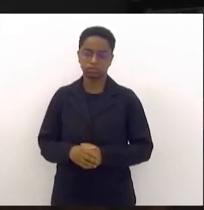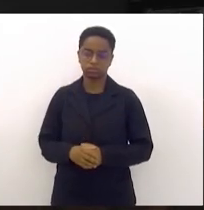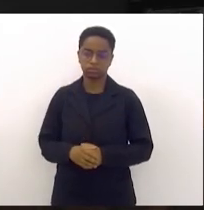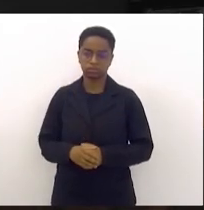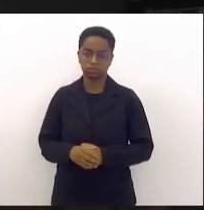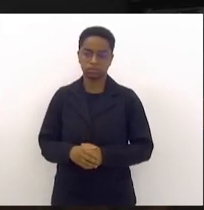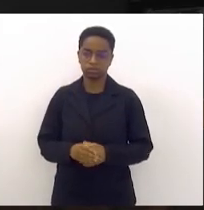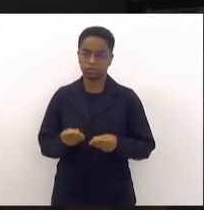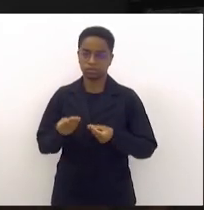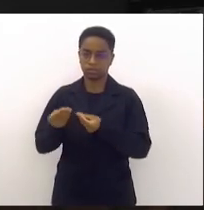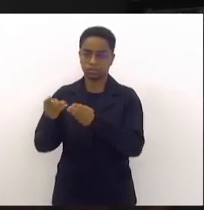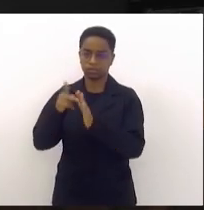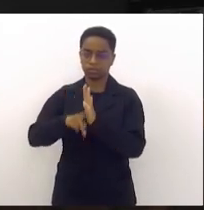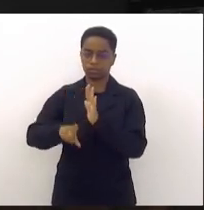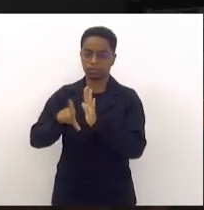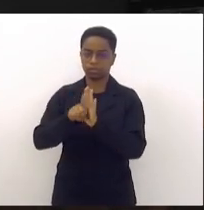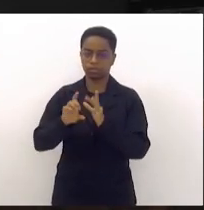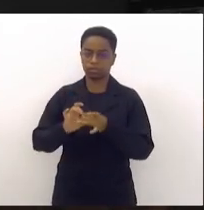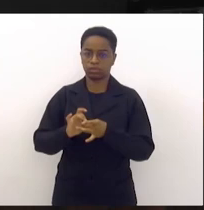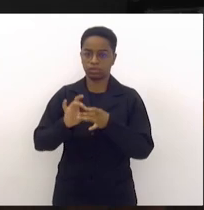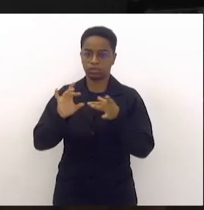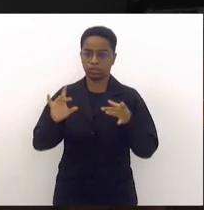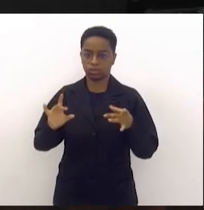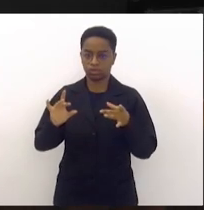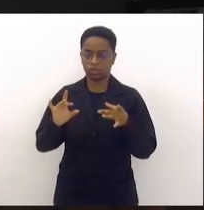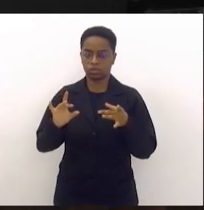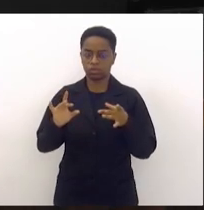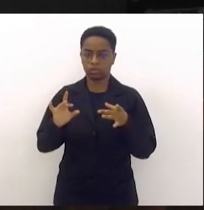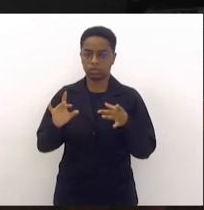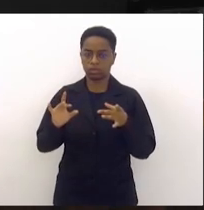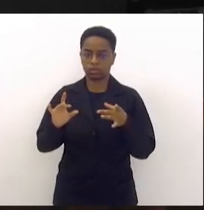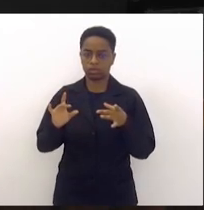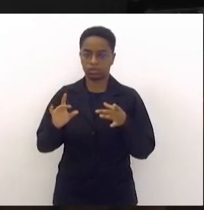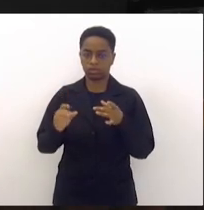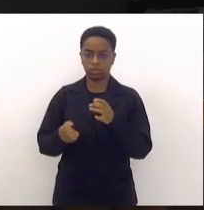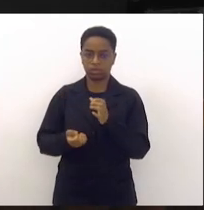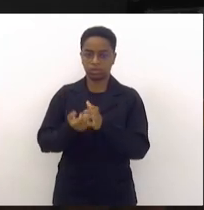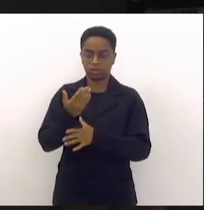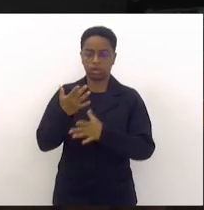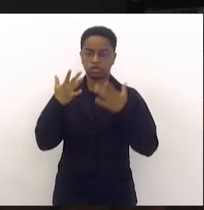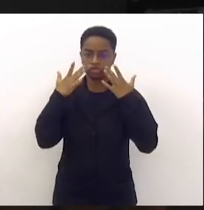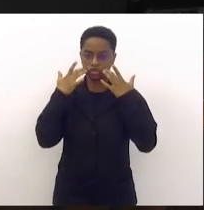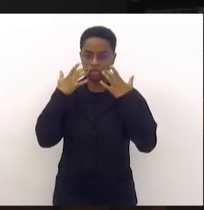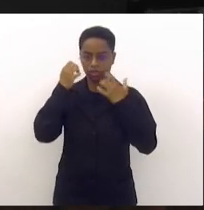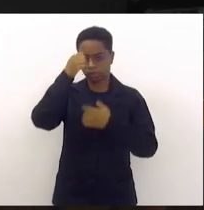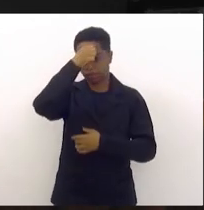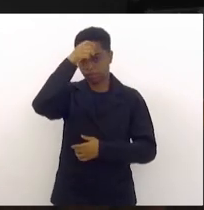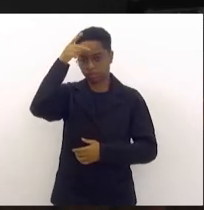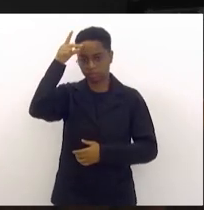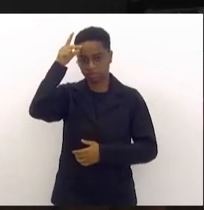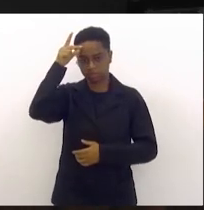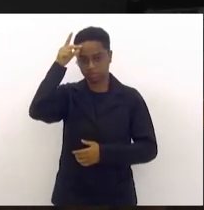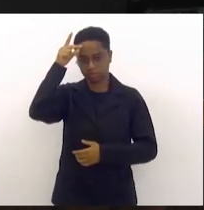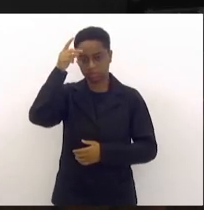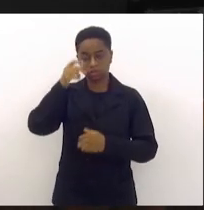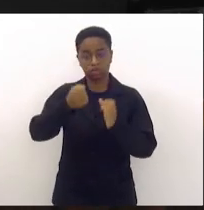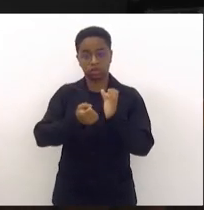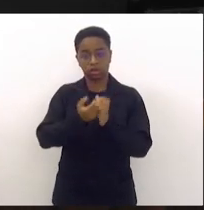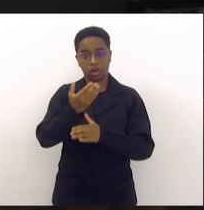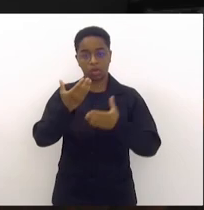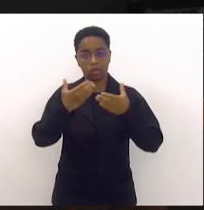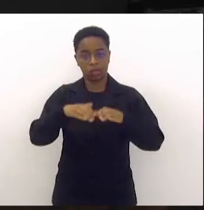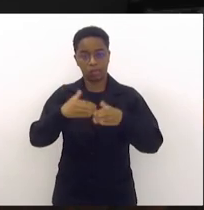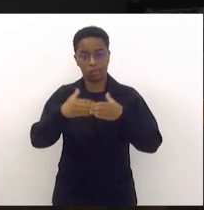que encaminhe o projeto de lei autorizando a Fundação Teatro Municipal a realização de